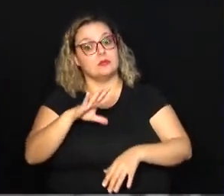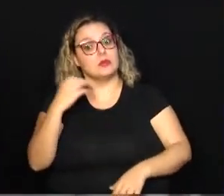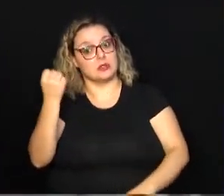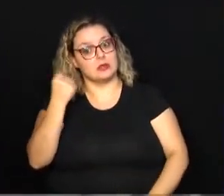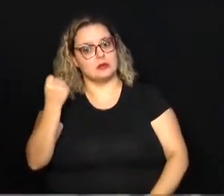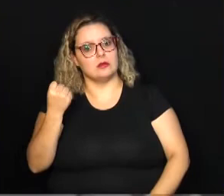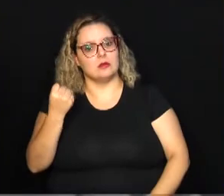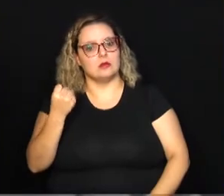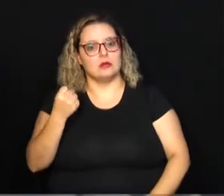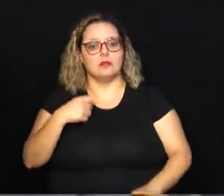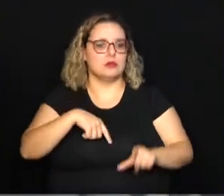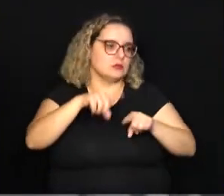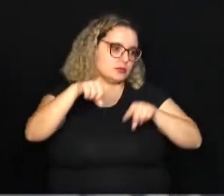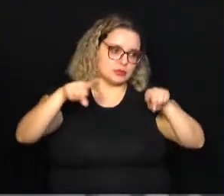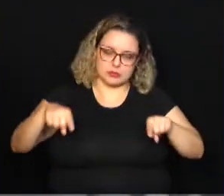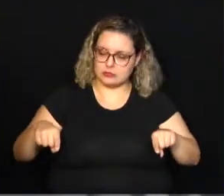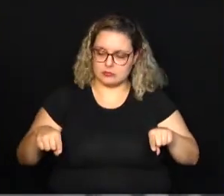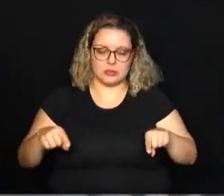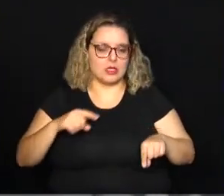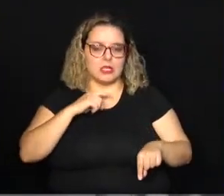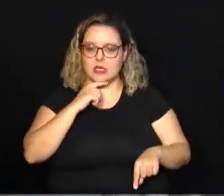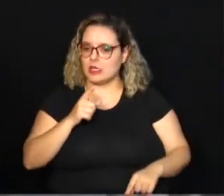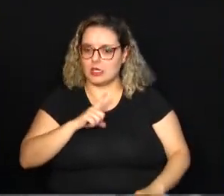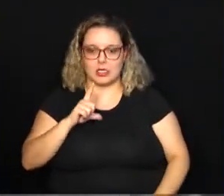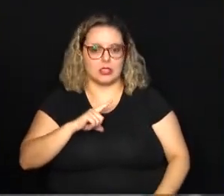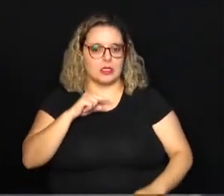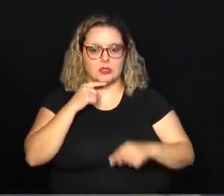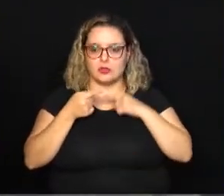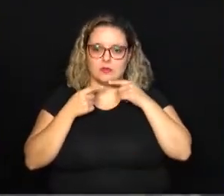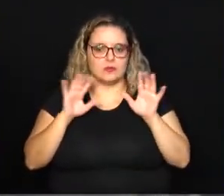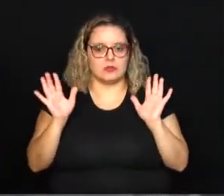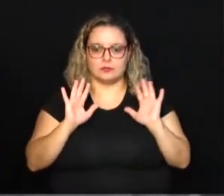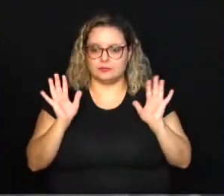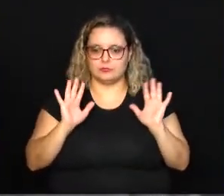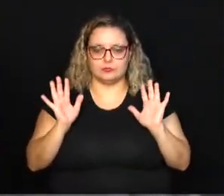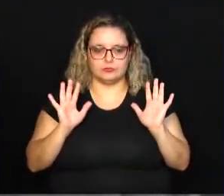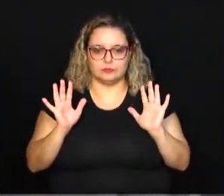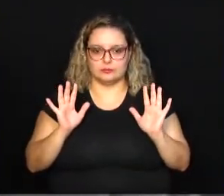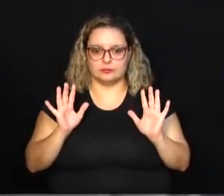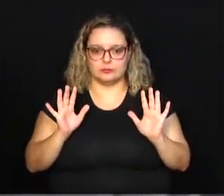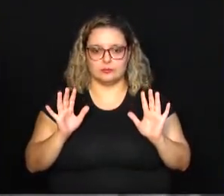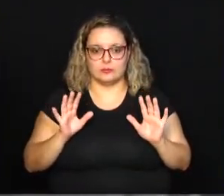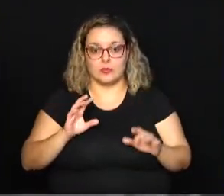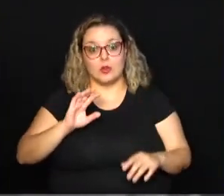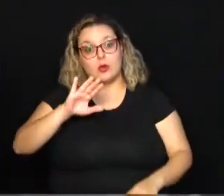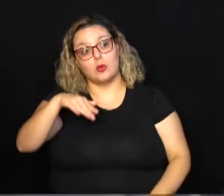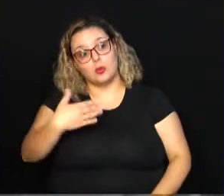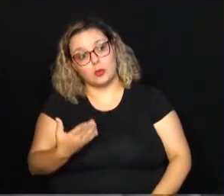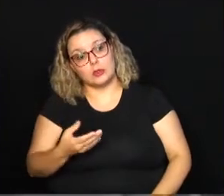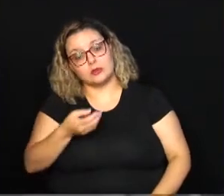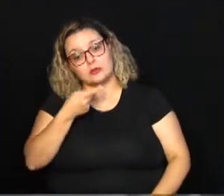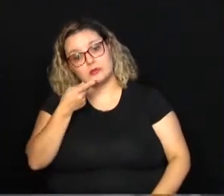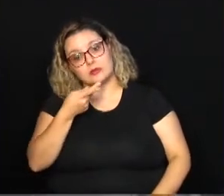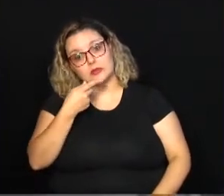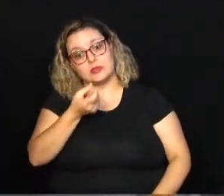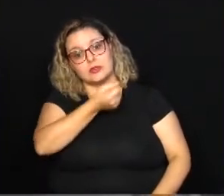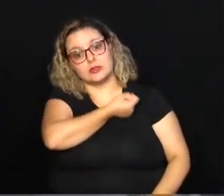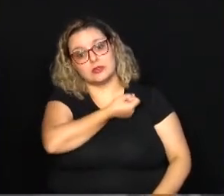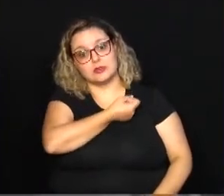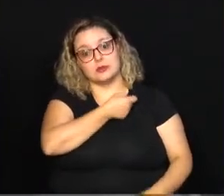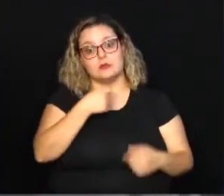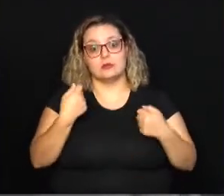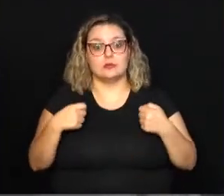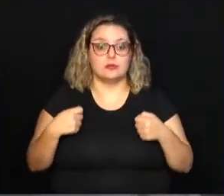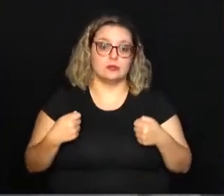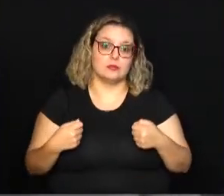aqui, ninguém tem dúvida. Agora, quando nós vamos conseguir identificar e falar em números, nós dependemos do...